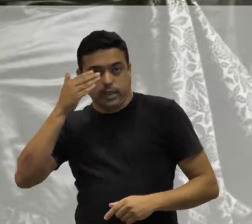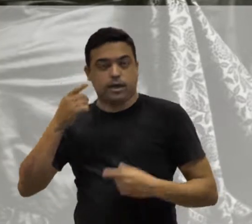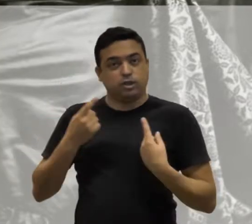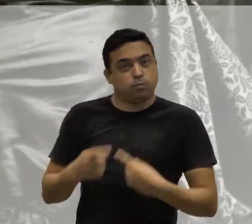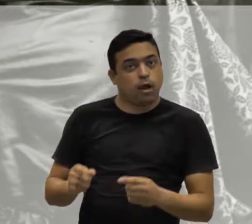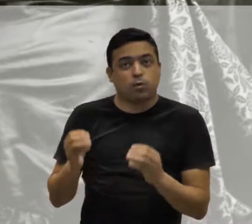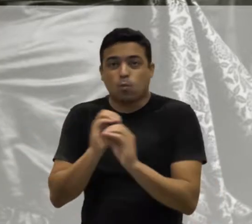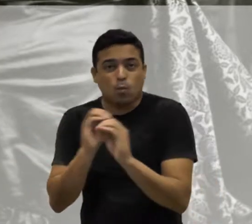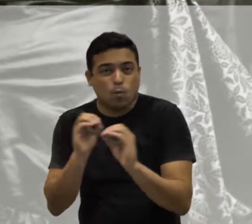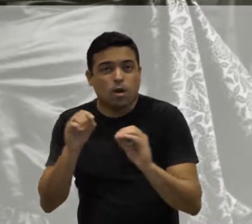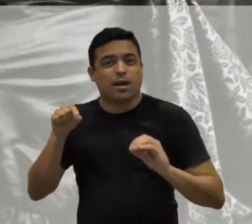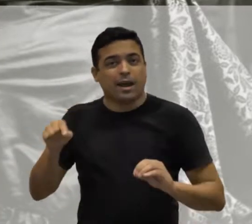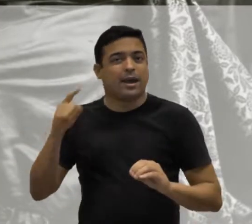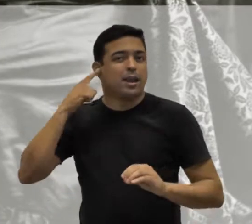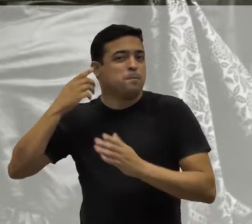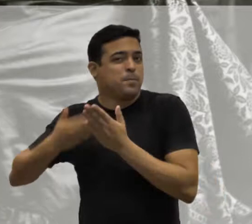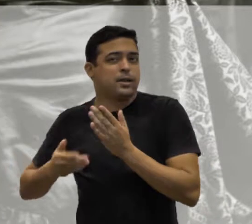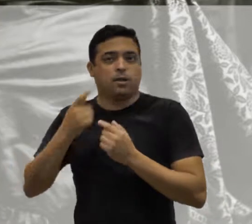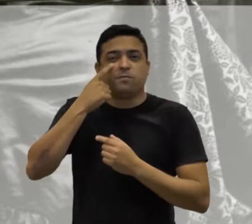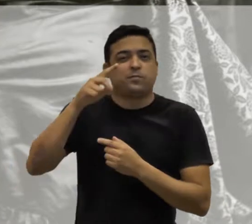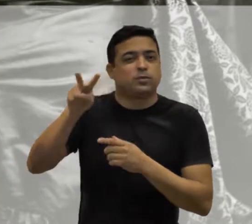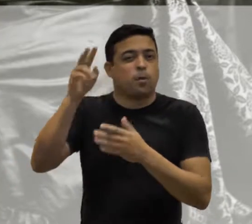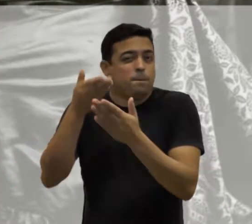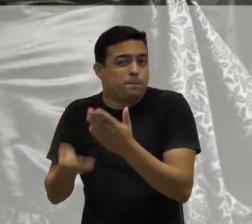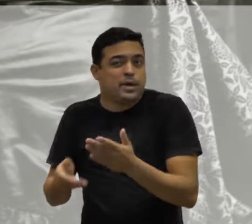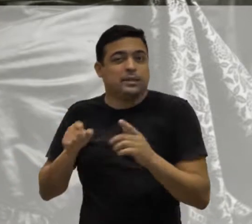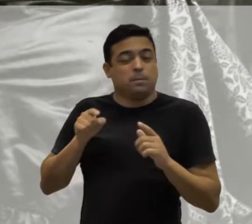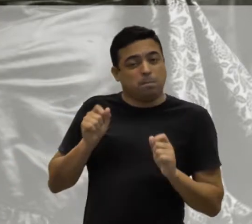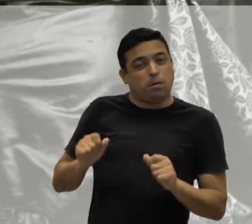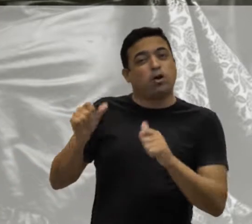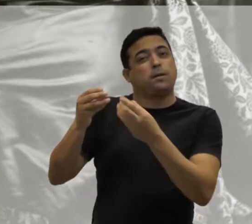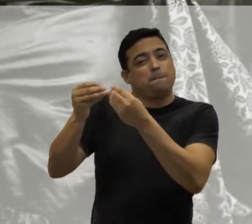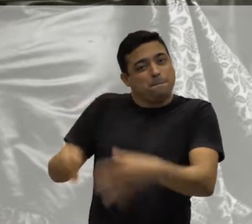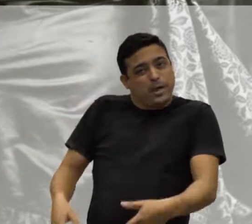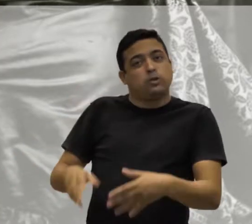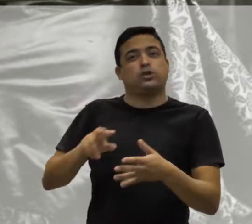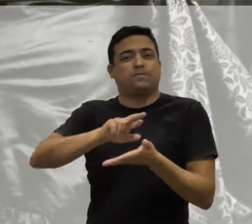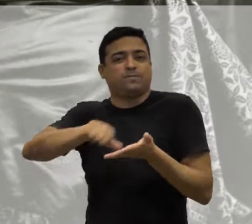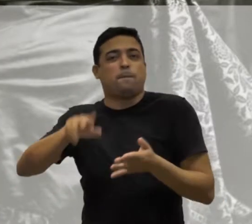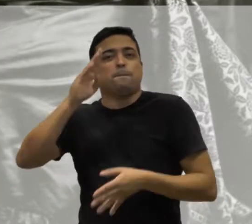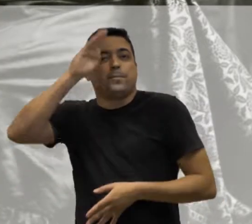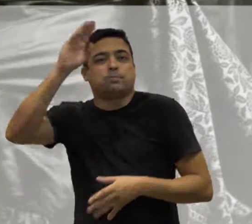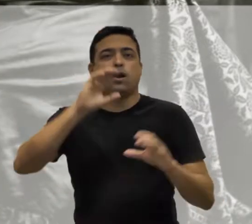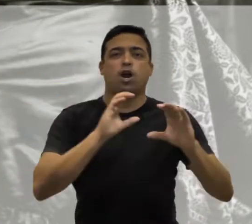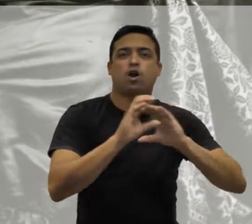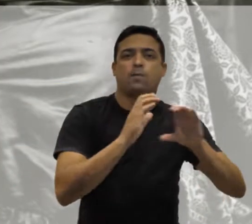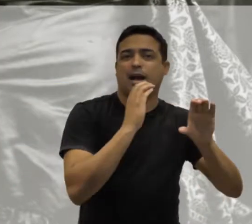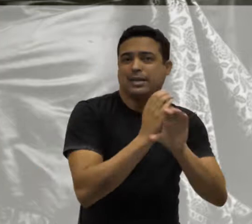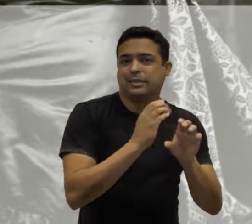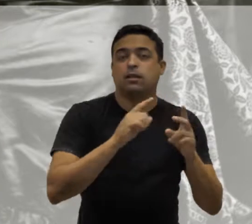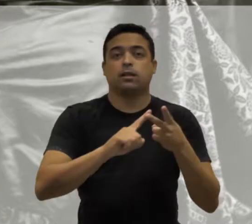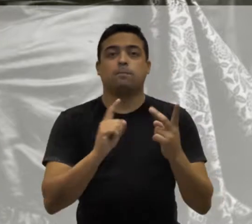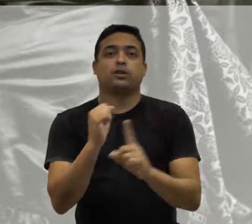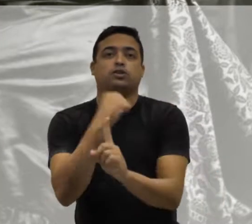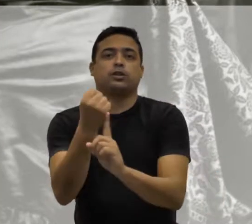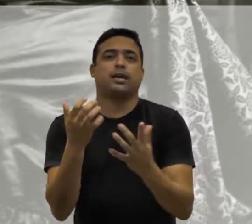as perdas audiovisuais podem trazer prejuízos diversos, especialmente nas áreas do desenvolvimento da comunicação,